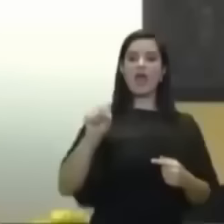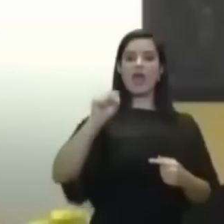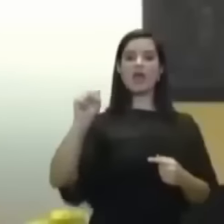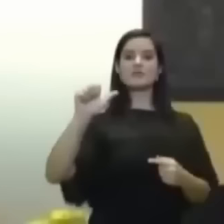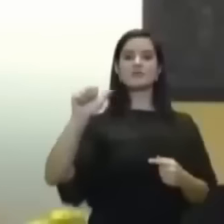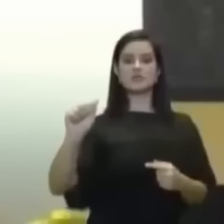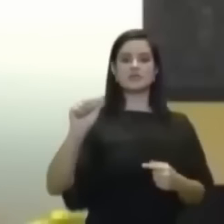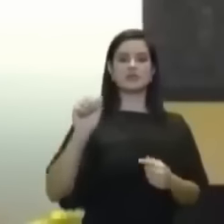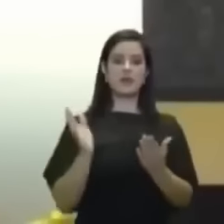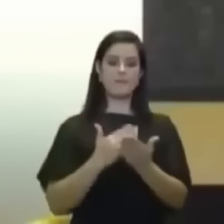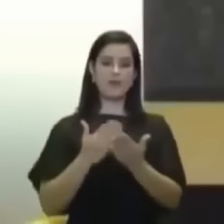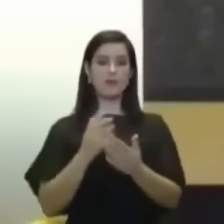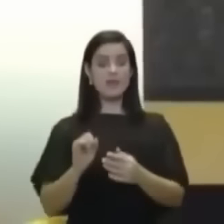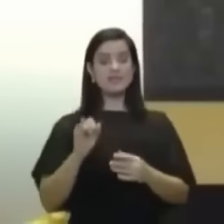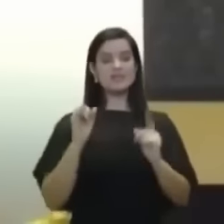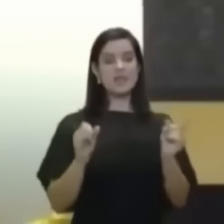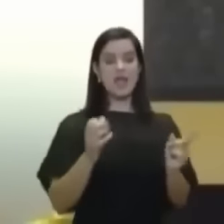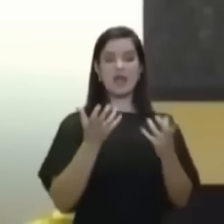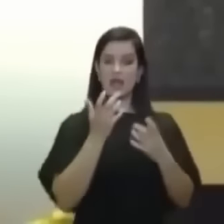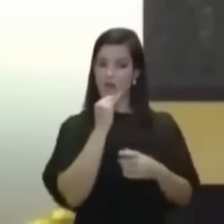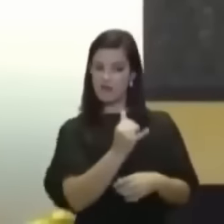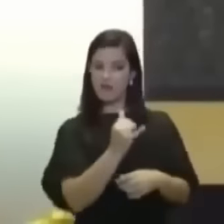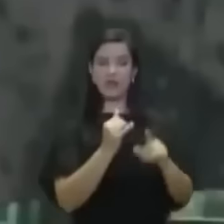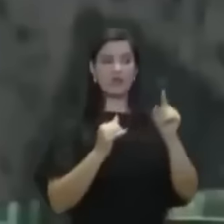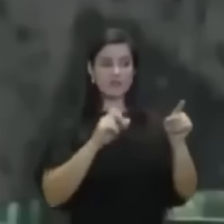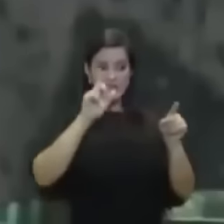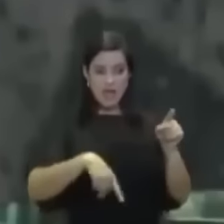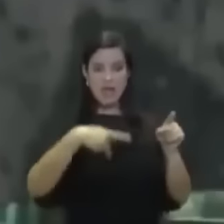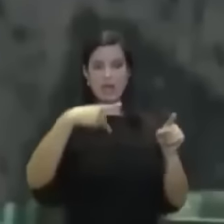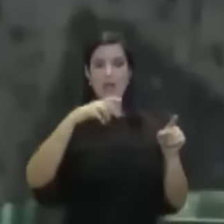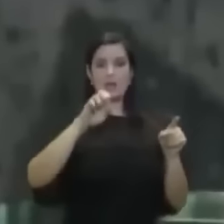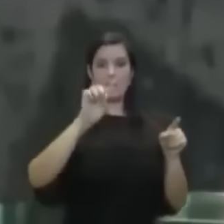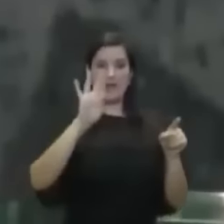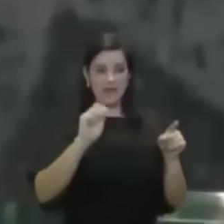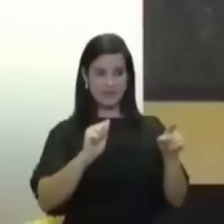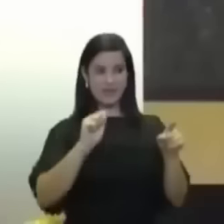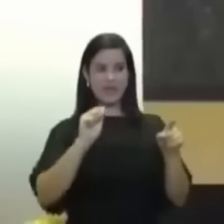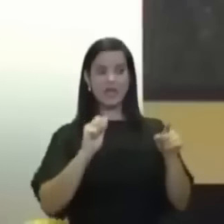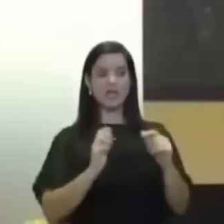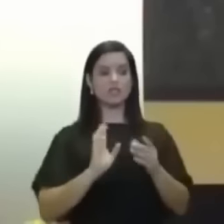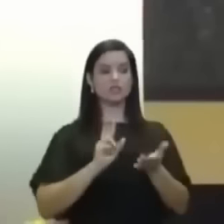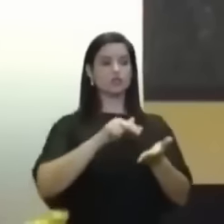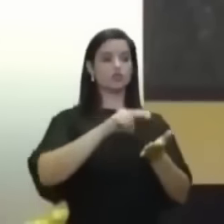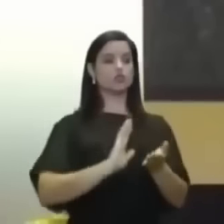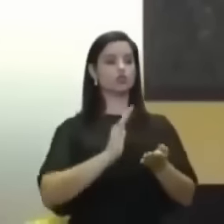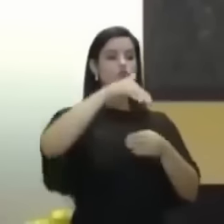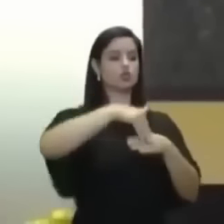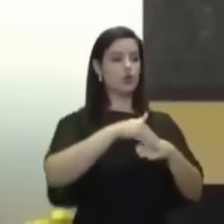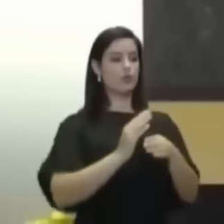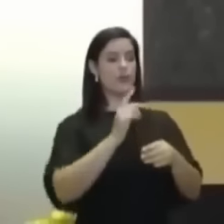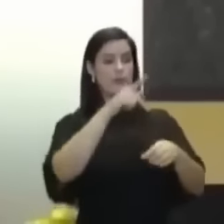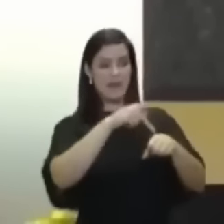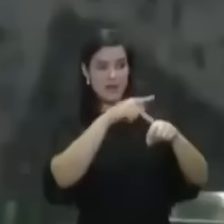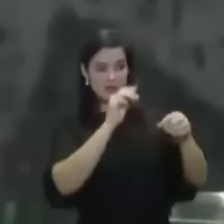que Pedro era pedra, ele teria dito: eu também te digo que tu és Petros, e sobre essa pedra eu edificarei minha igreja. Mas não foi o que ele disse.